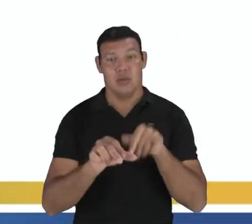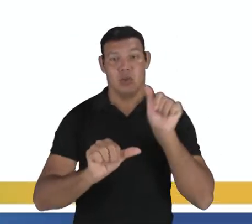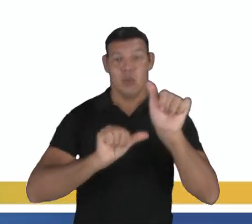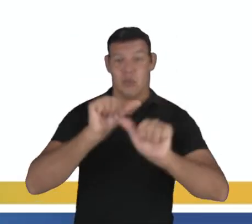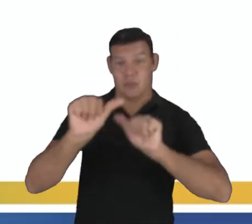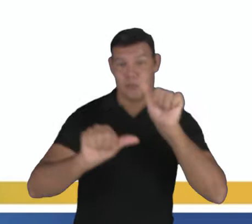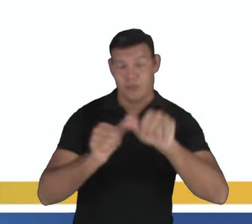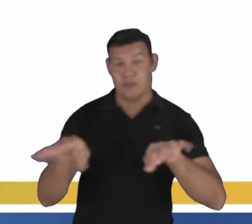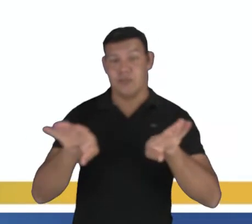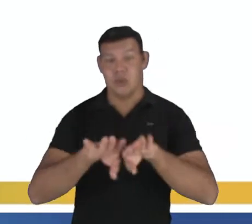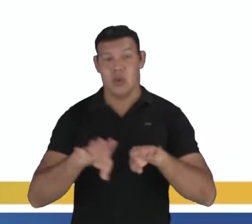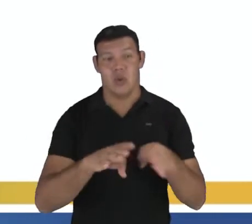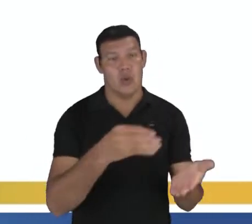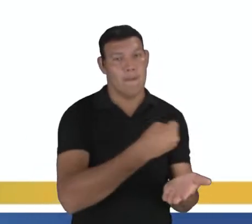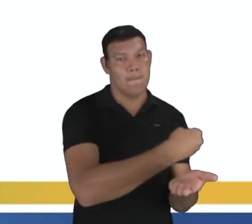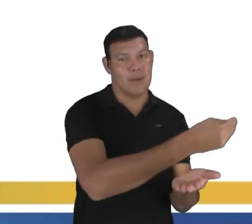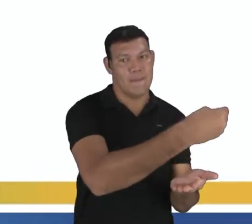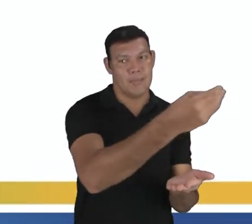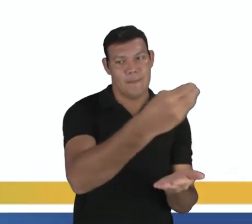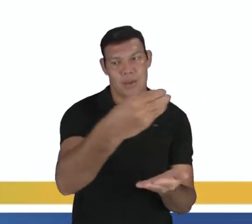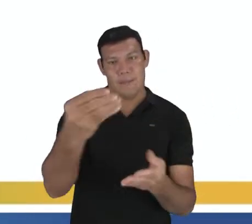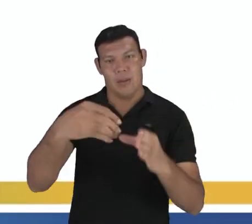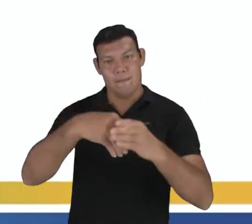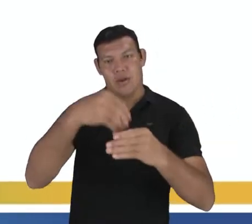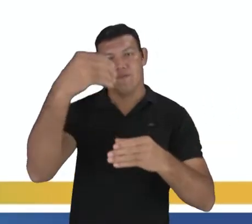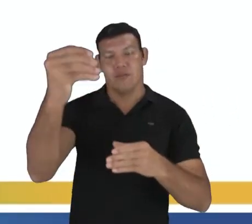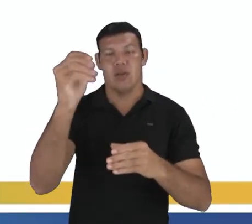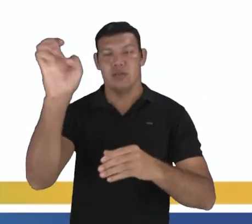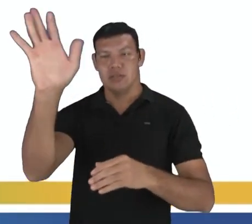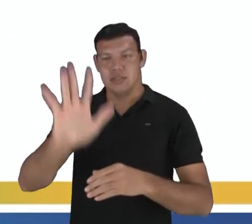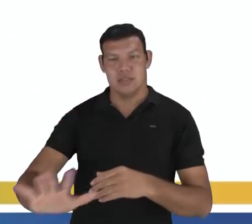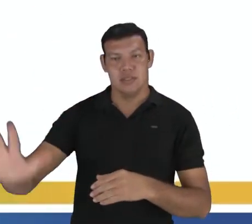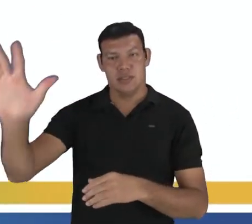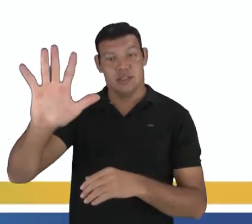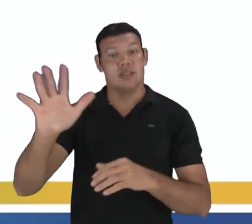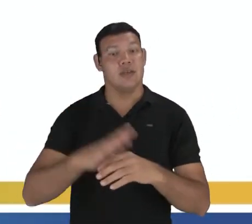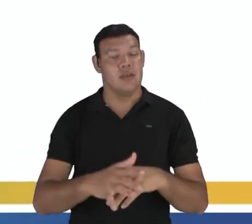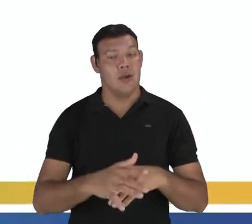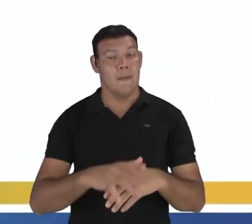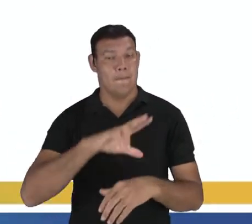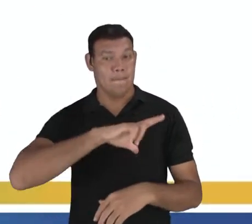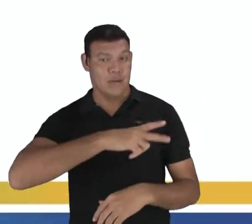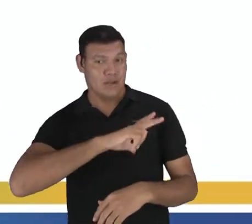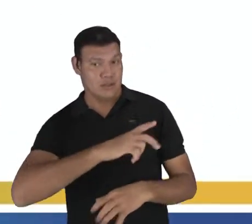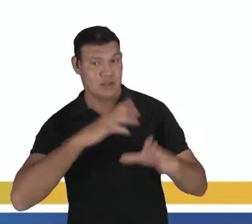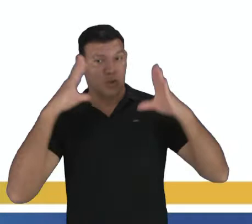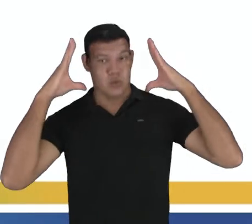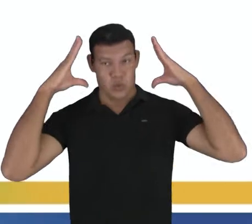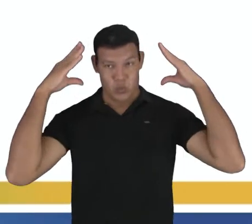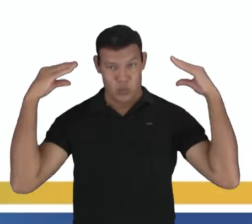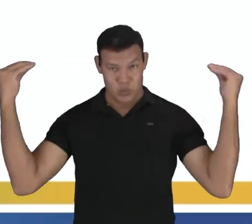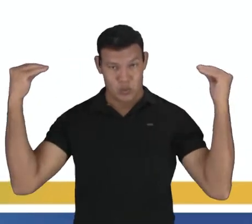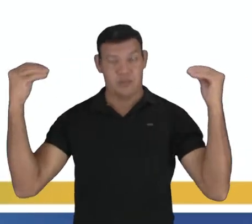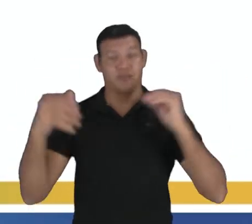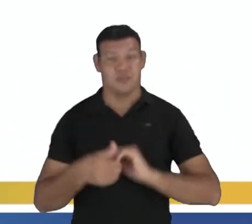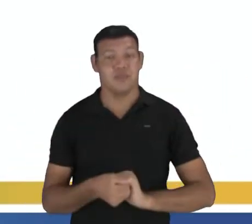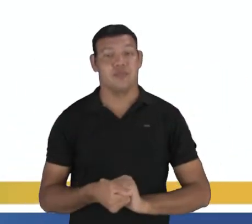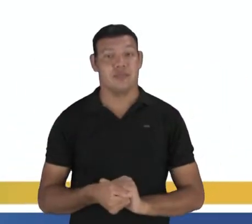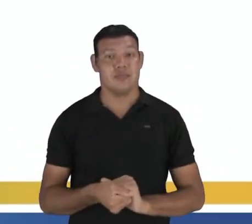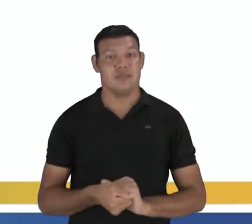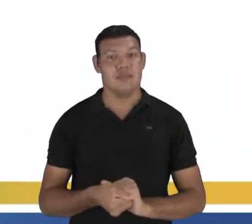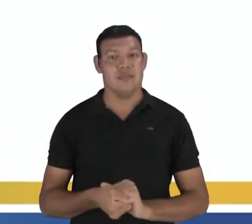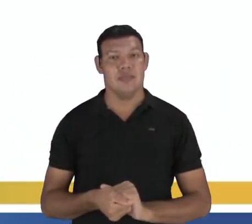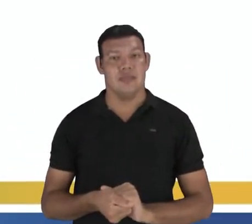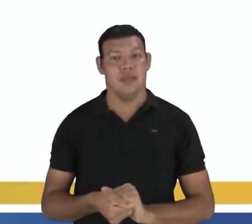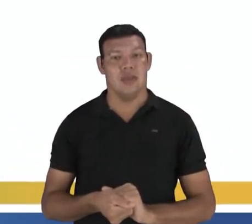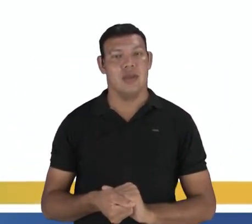a distribuição na Europa. Então, Portugal e Holanda, eles vão ter aí essa parceria, né? Alguns